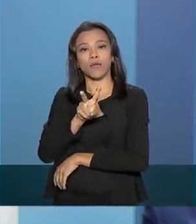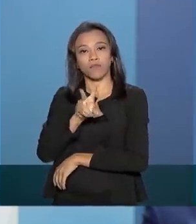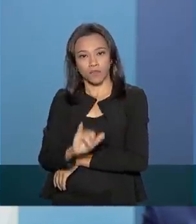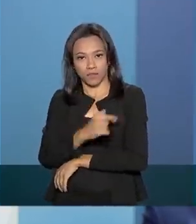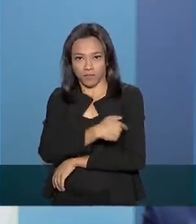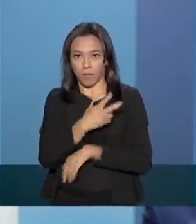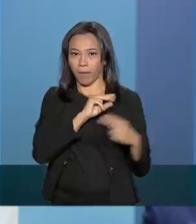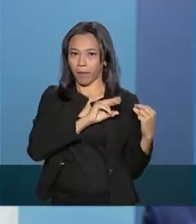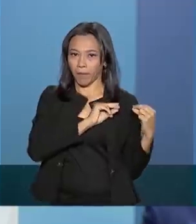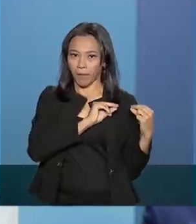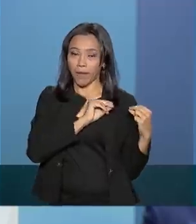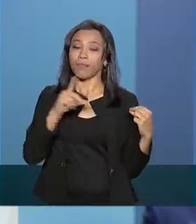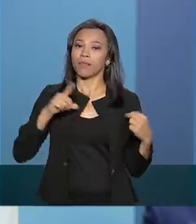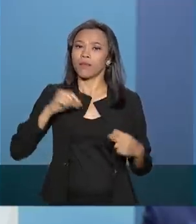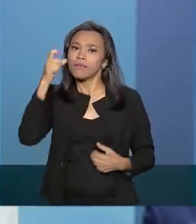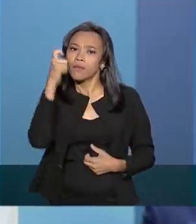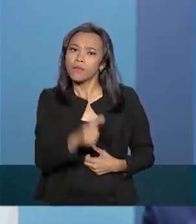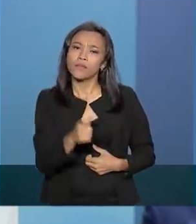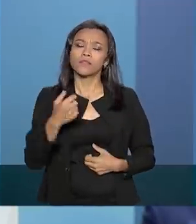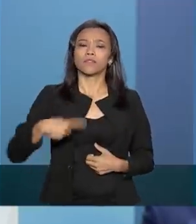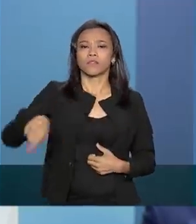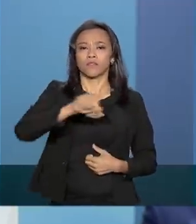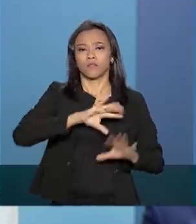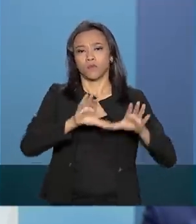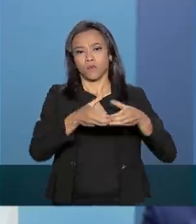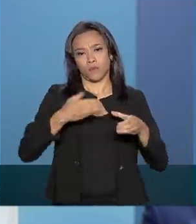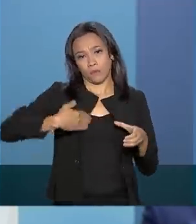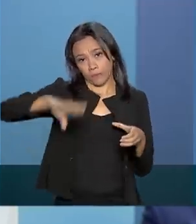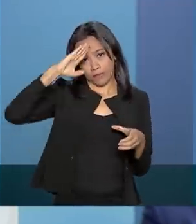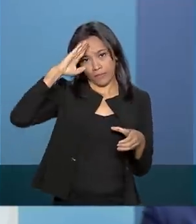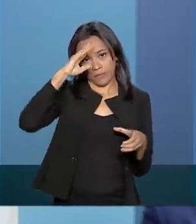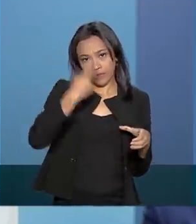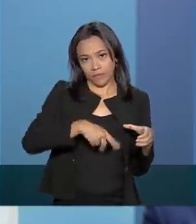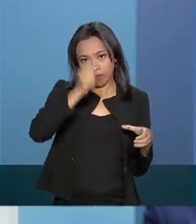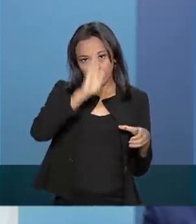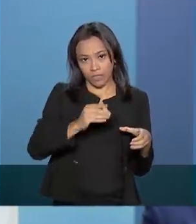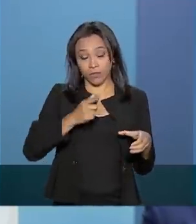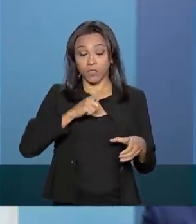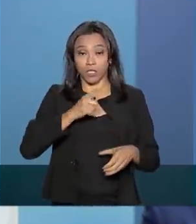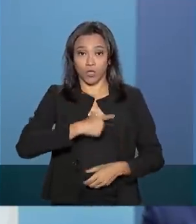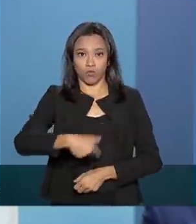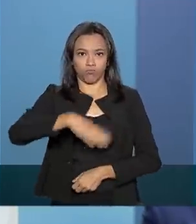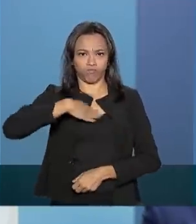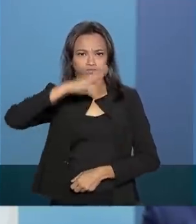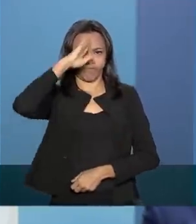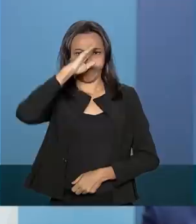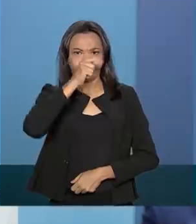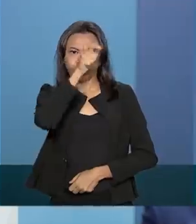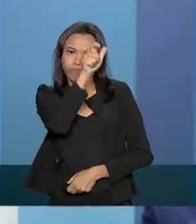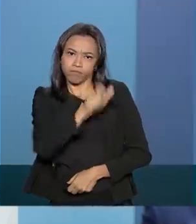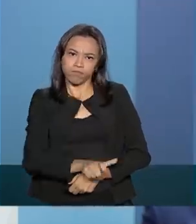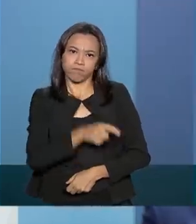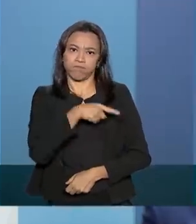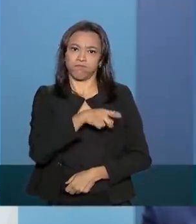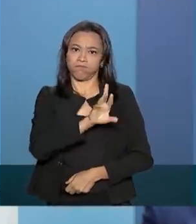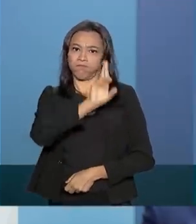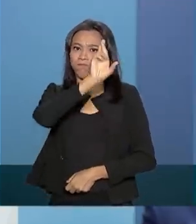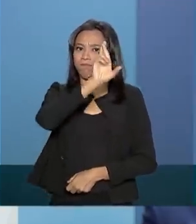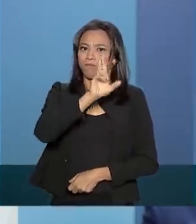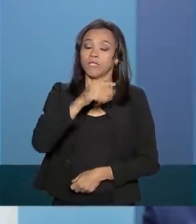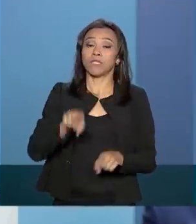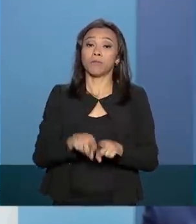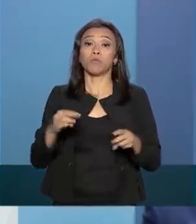interesse por parte do Exército Brasileiro, na pessoa do seu comandante, General Léo Pujol, e do Ministro da